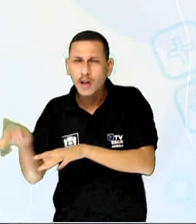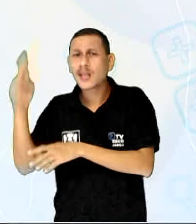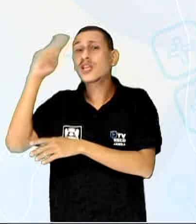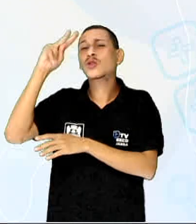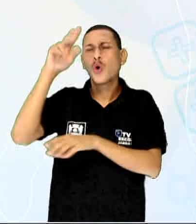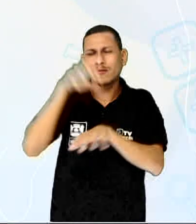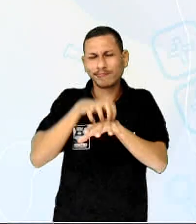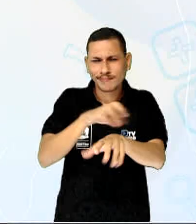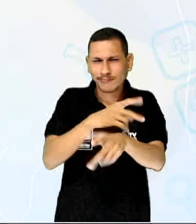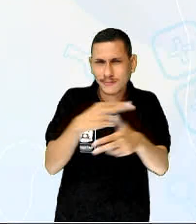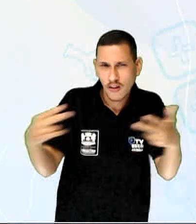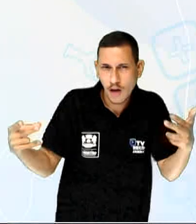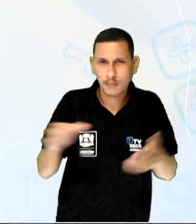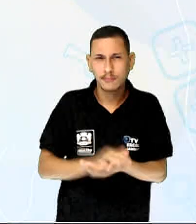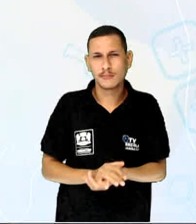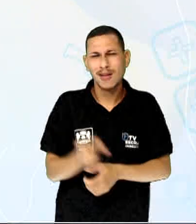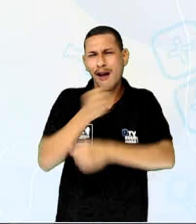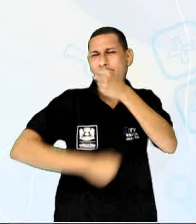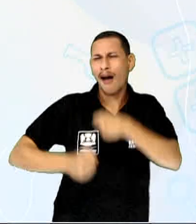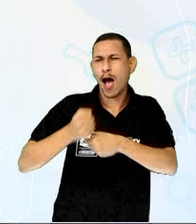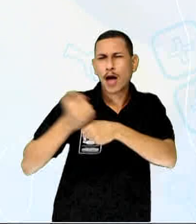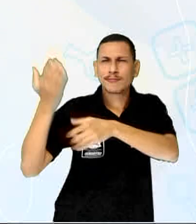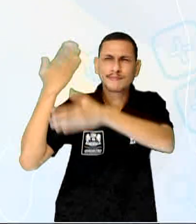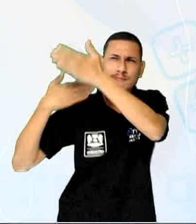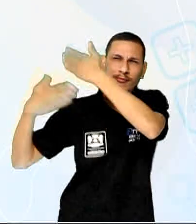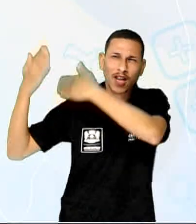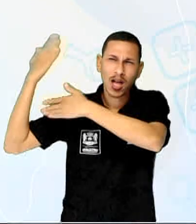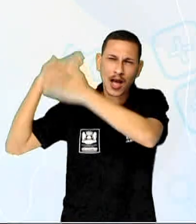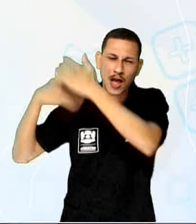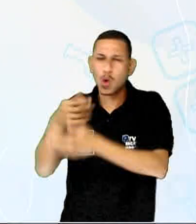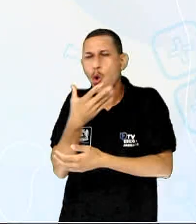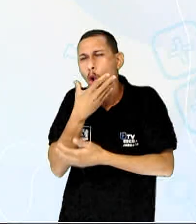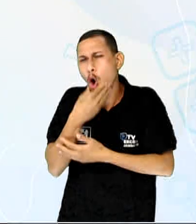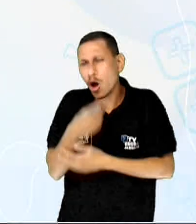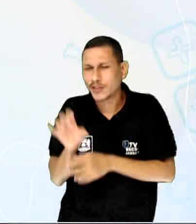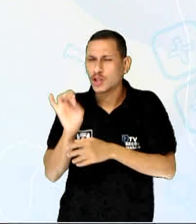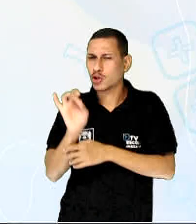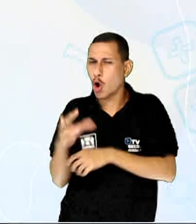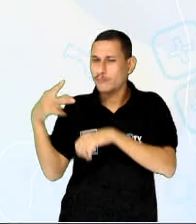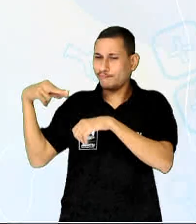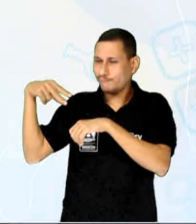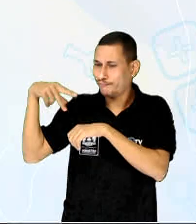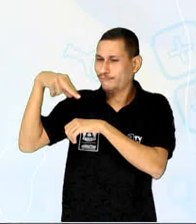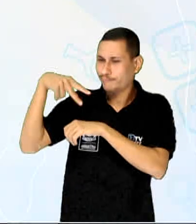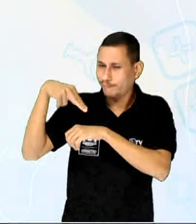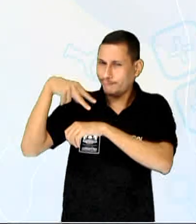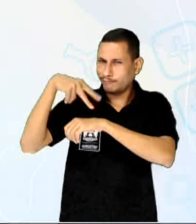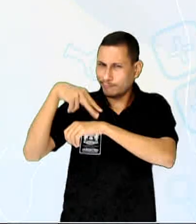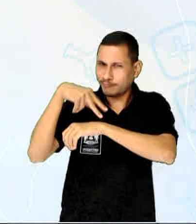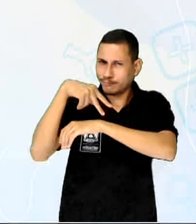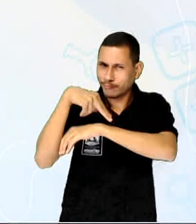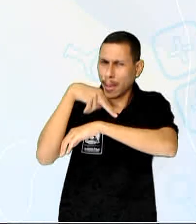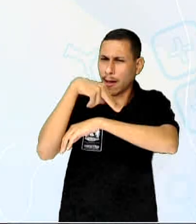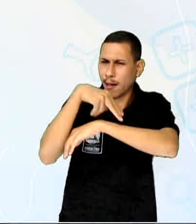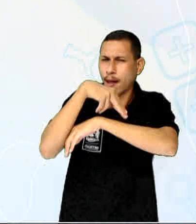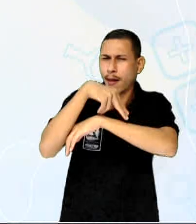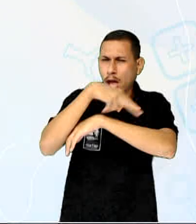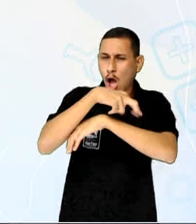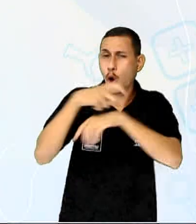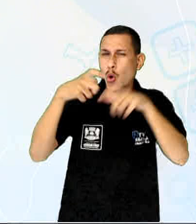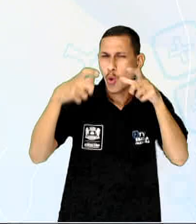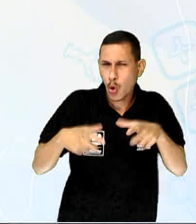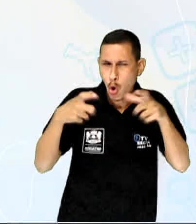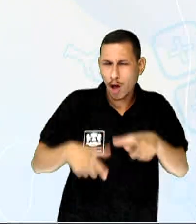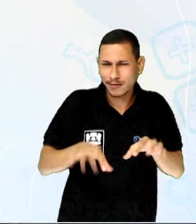transportes? Há centenas de anos, o homem se movia somente a pé. Caminhando, ele atravessou grandes